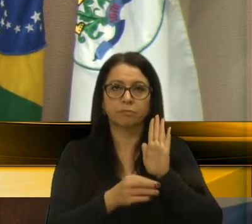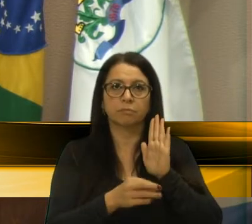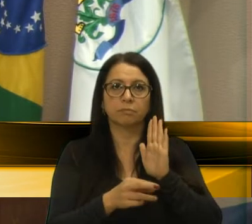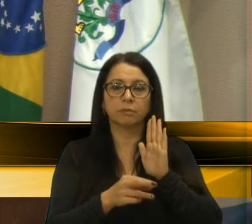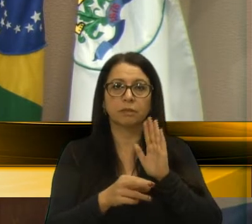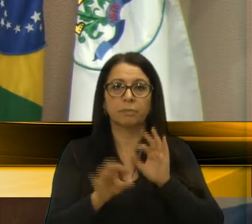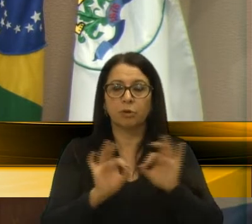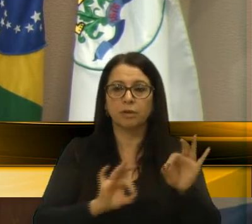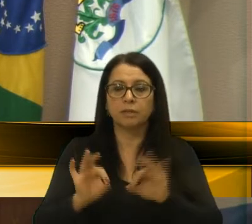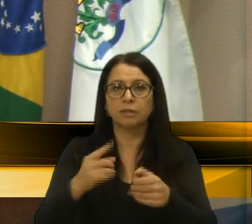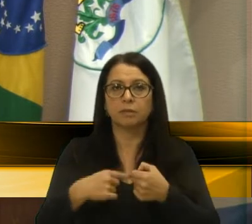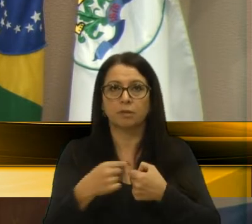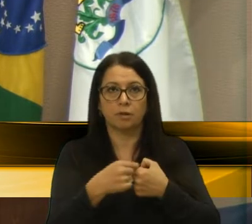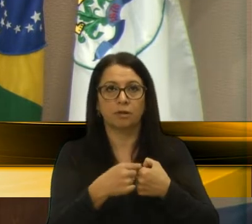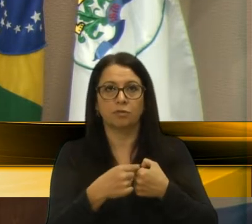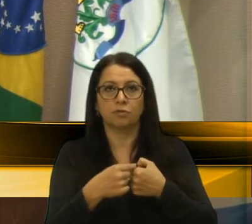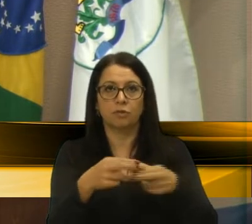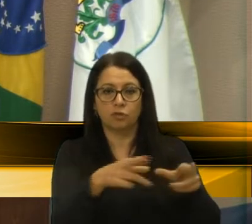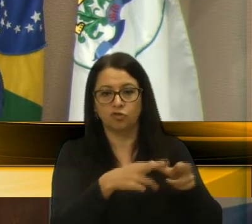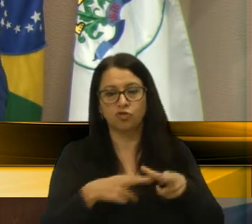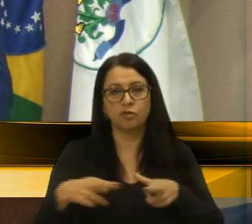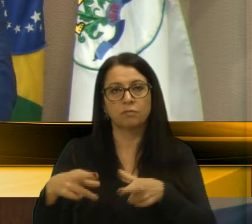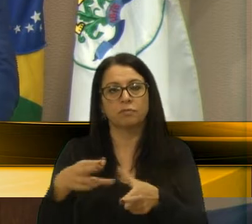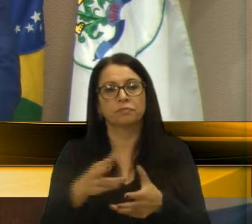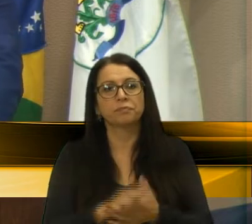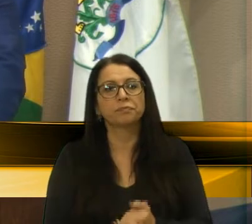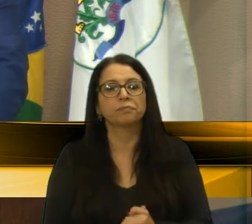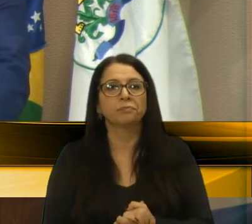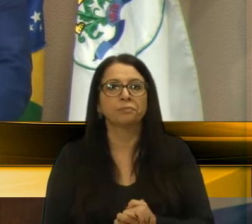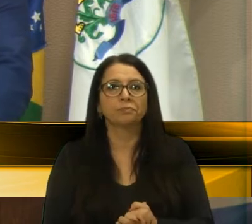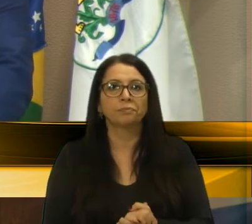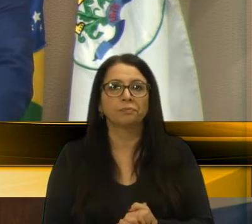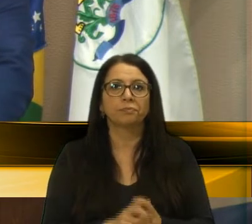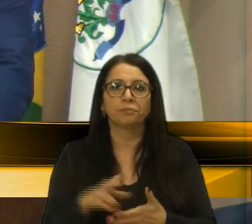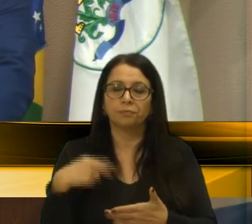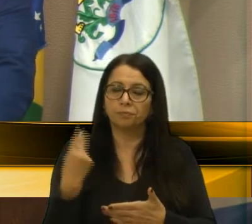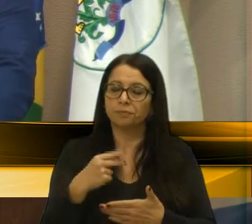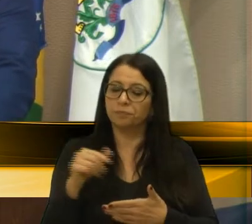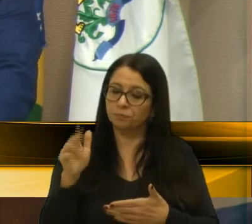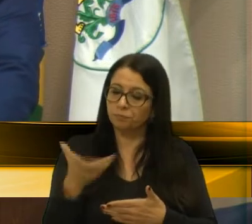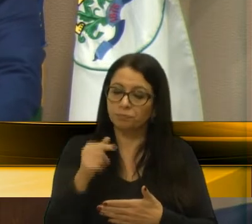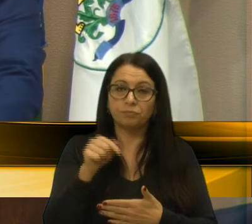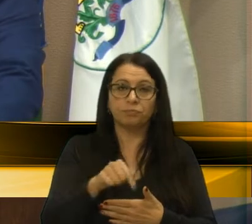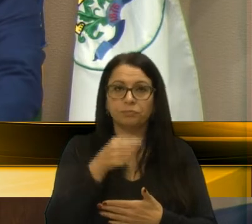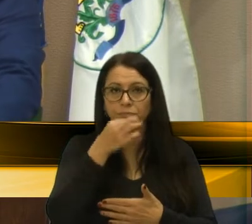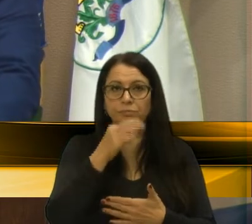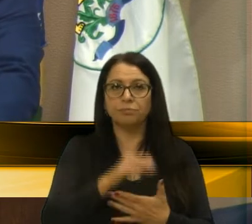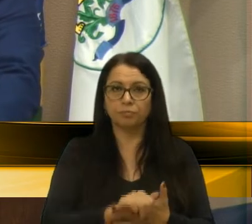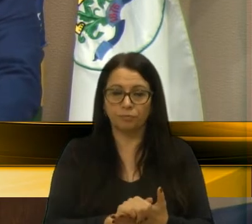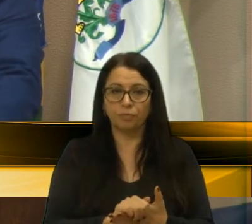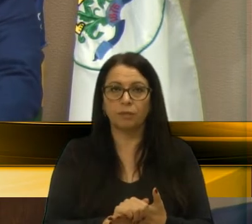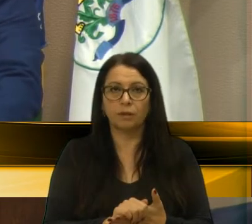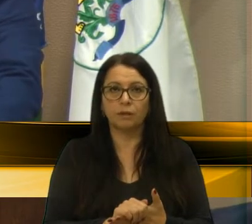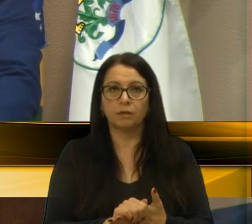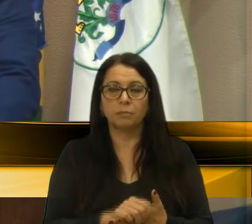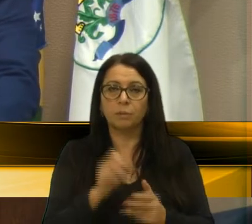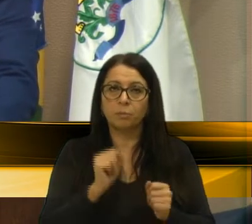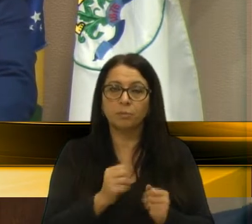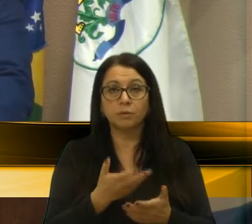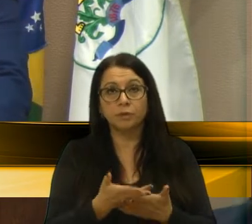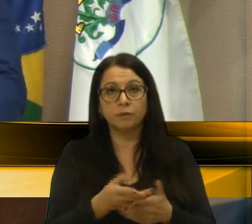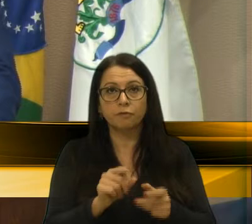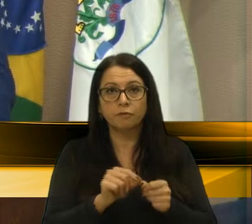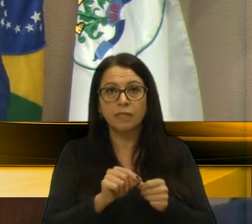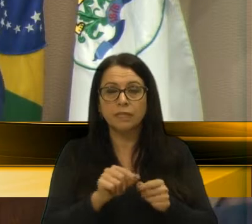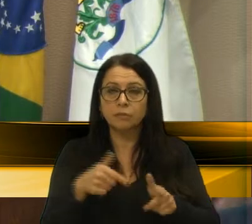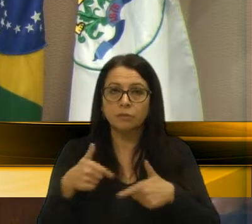de metrópole, de região metropolitana. Então, nós temos tudo aqui em Caxias do Sul para poder fazer